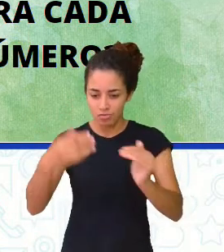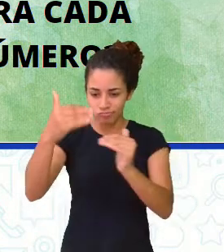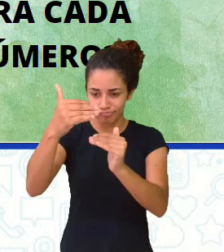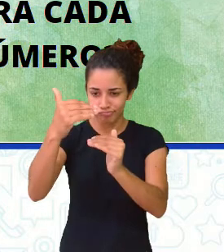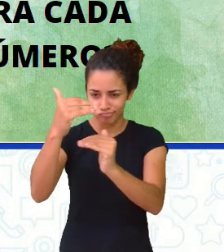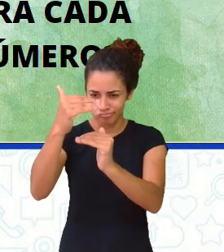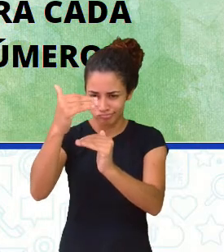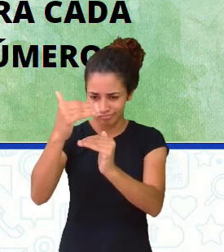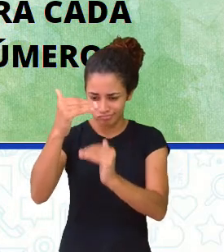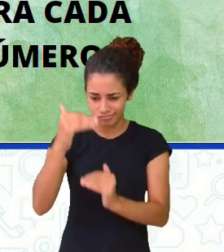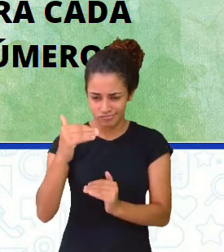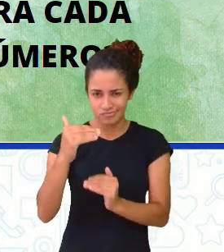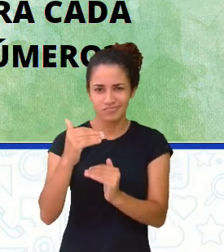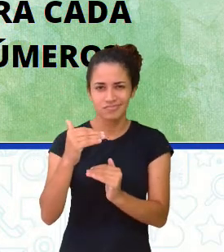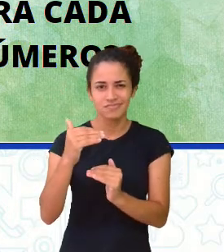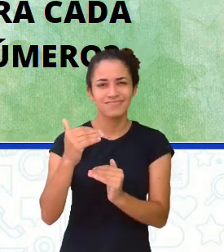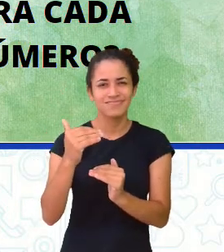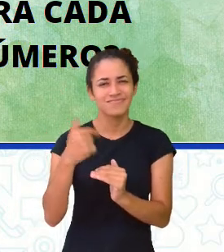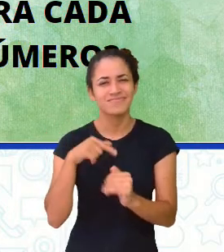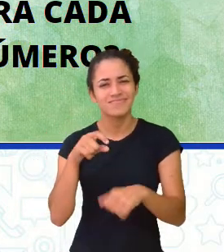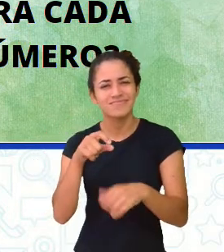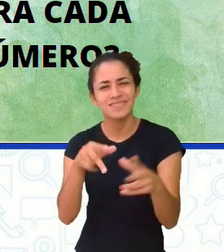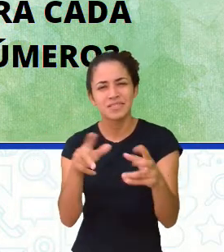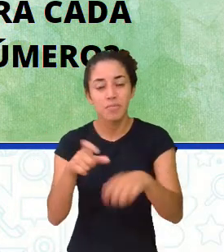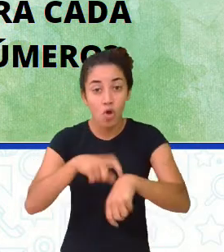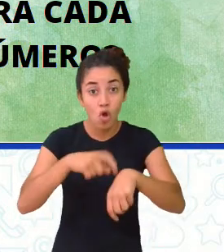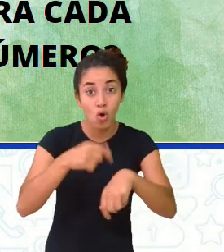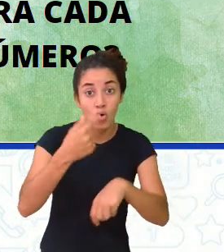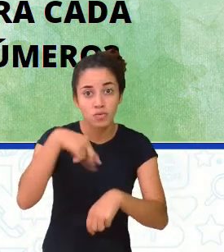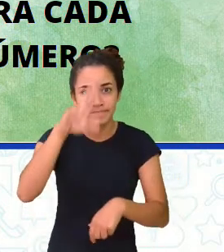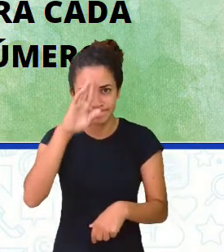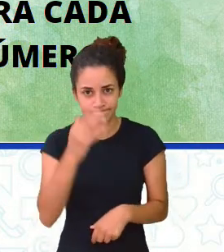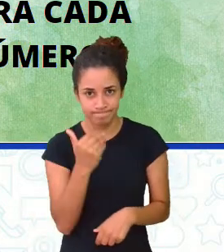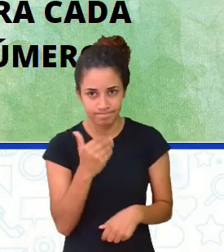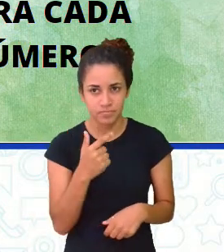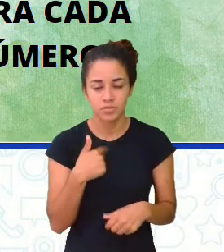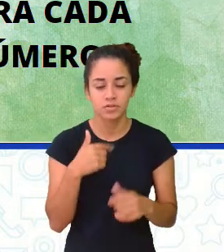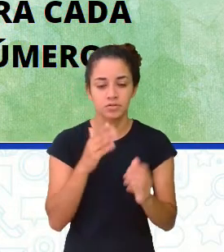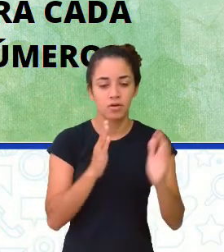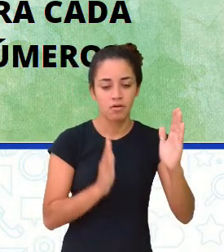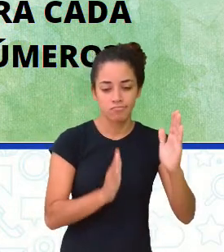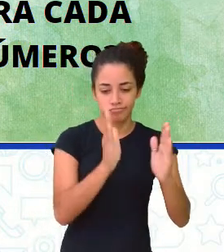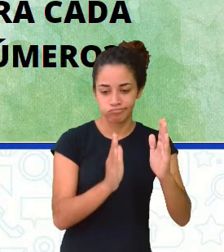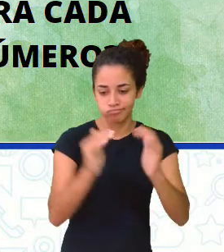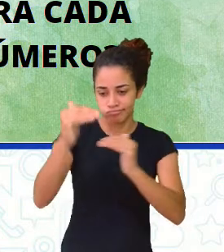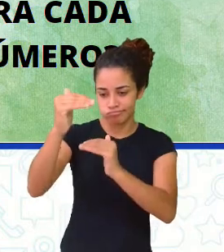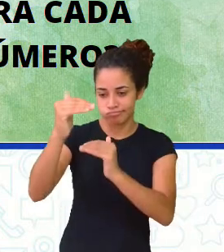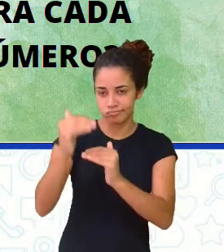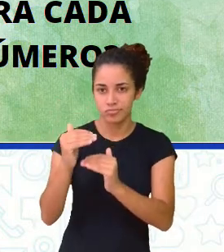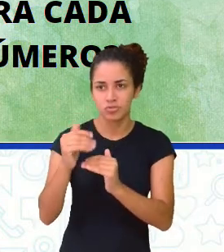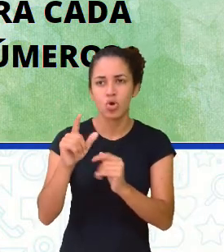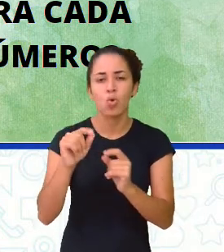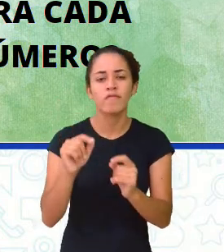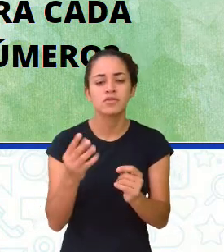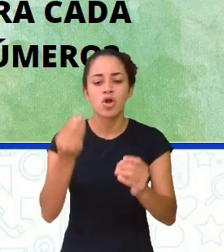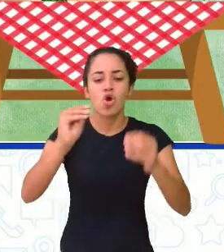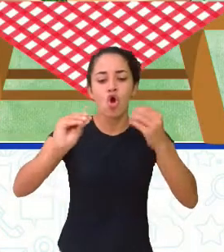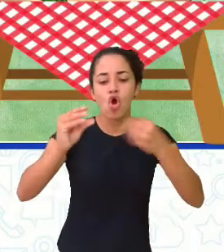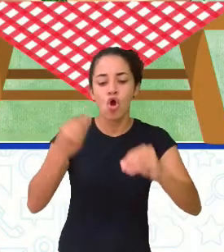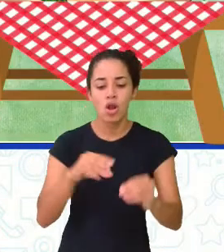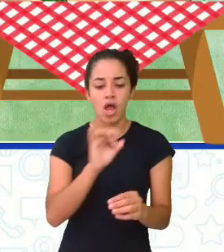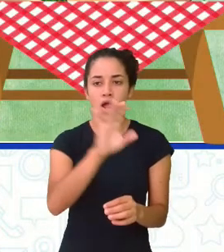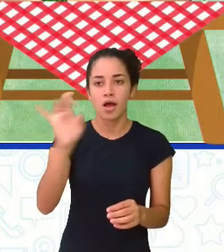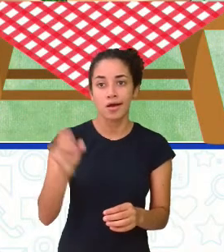2 e 3. Então, ó, na hora do almoço, dividindo o prato deste modo, o que você colocaria em cada número? E aqui vai a